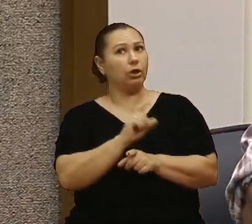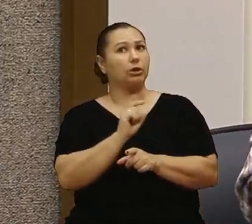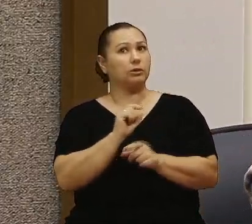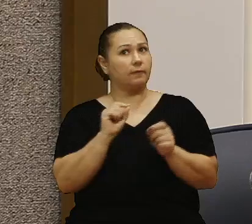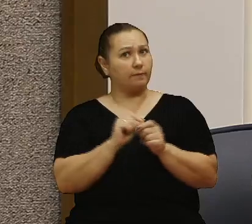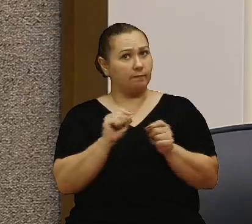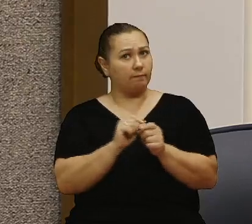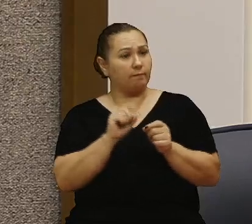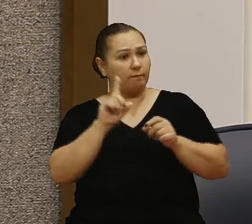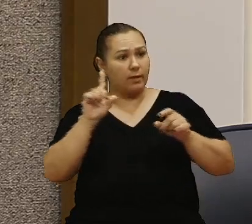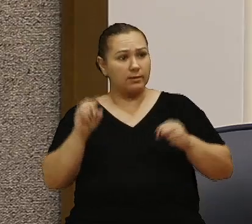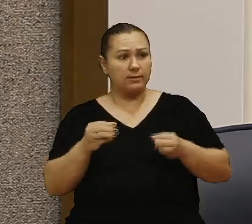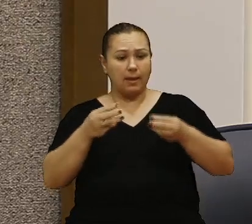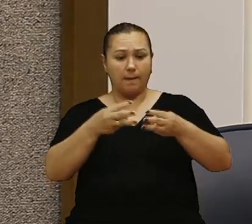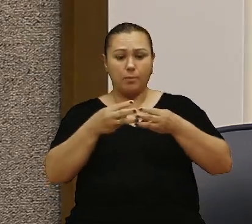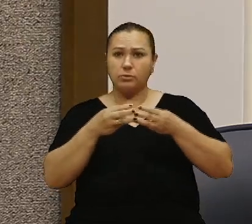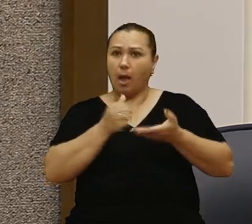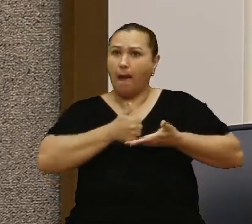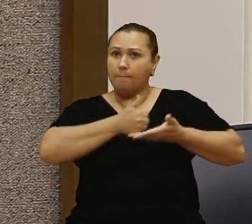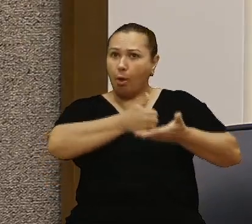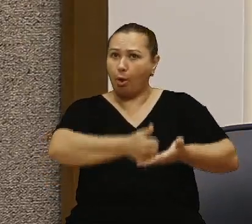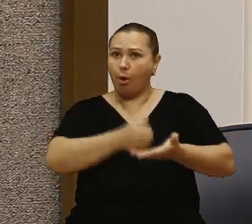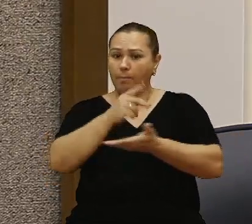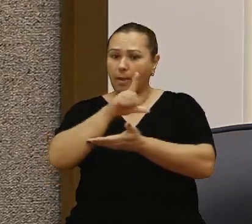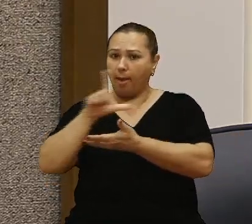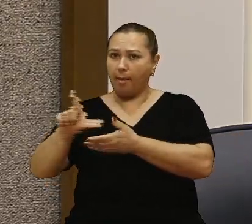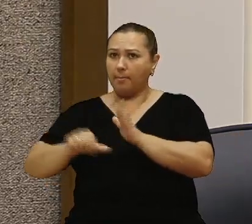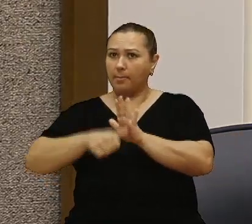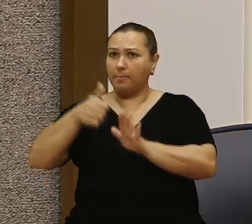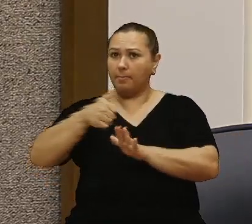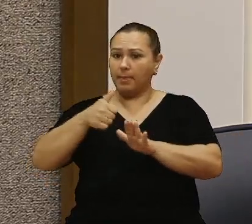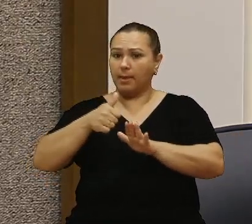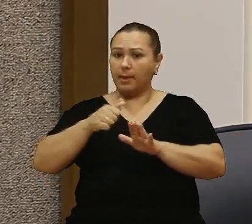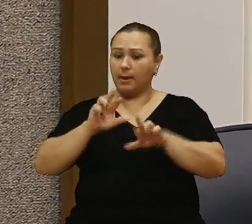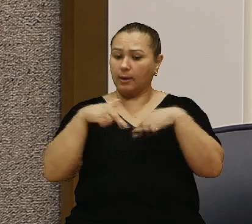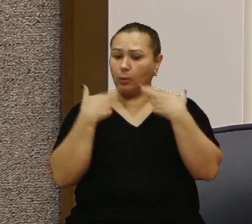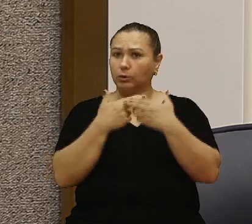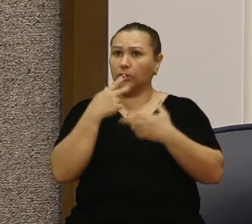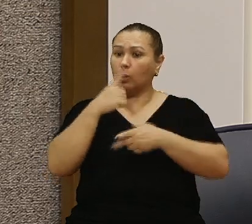apoio ao PL na primeira sessão do ano que vem.